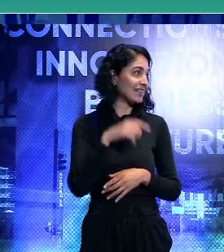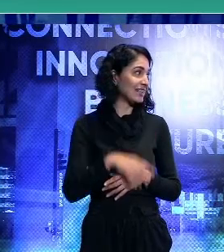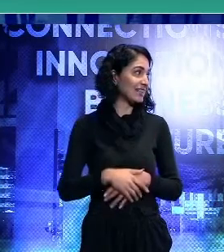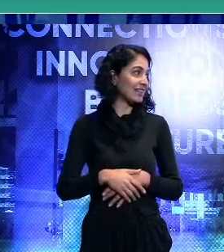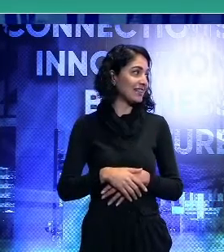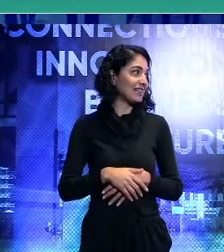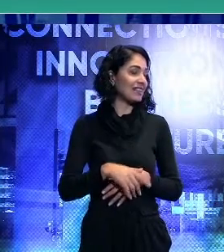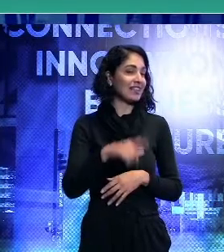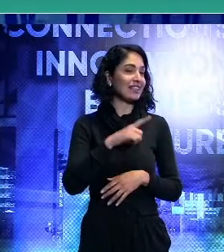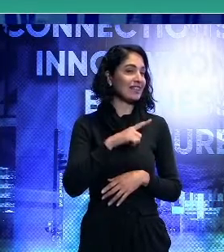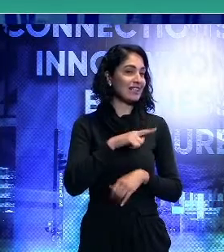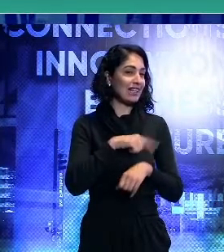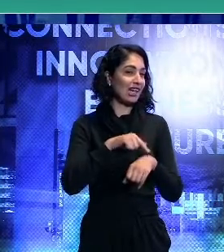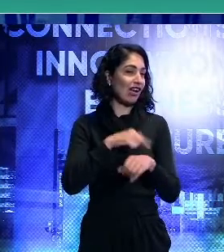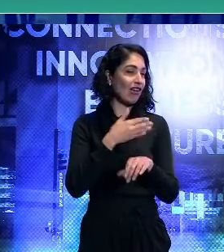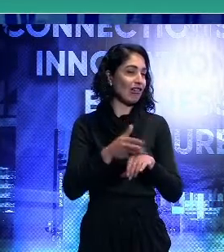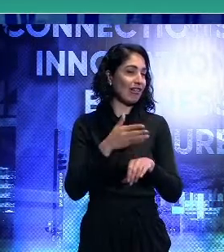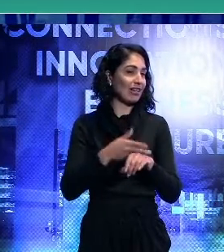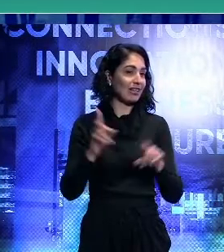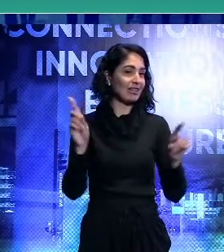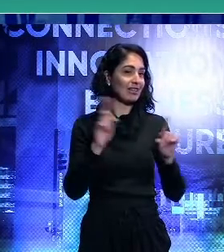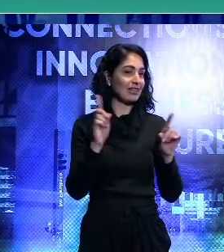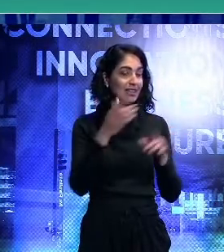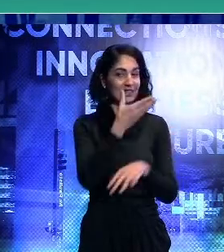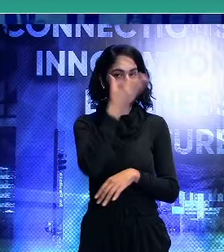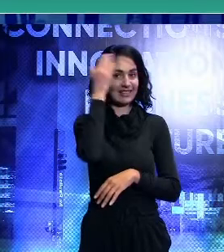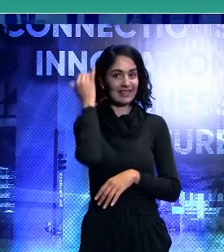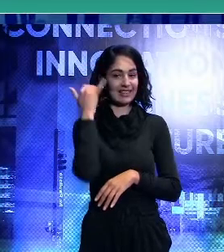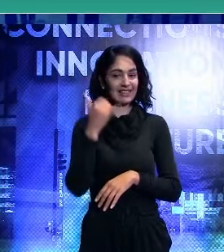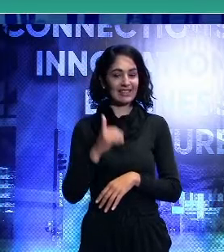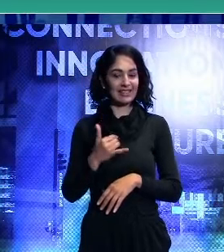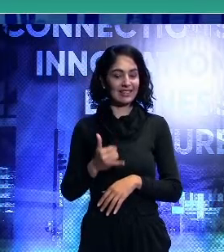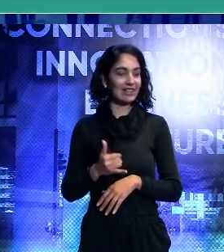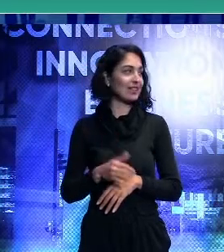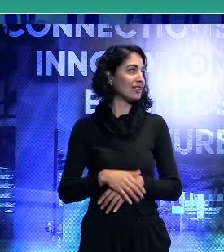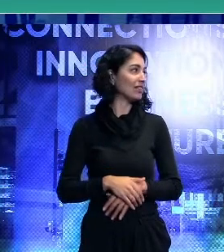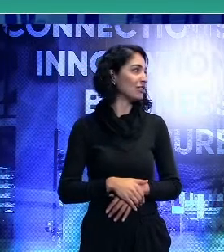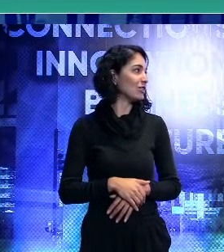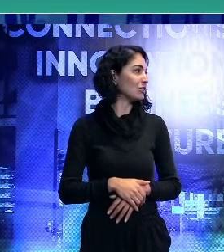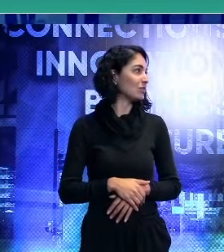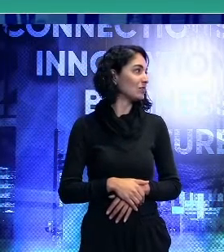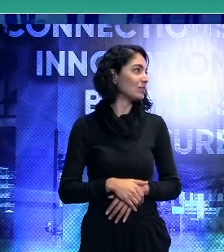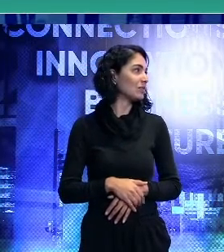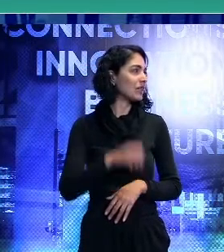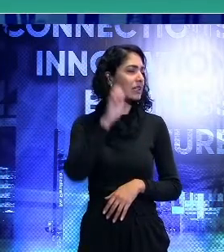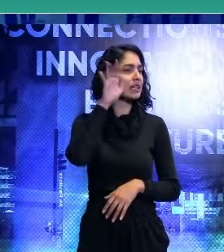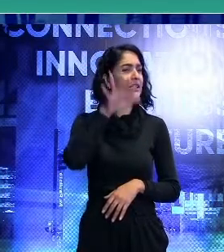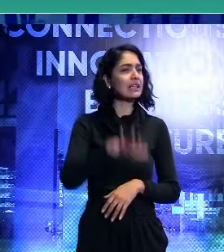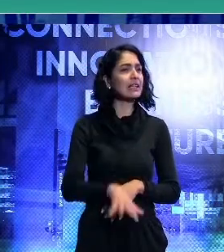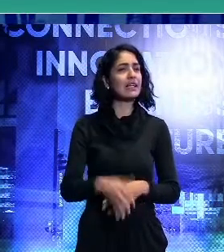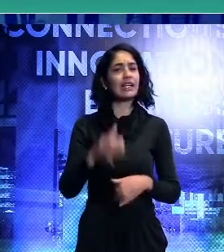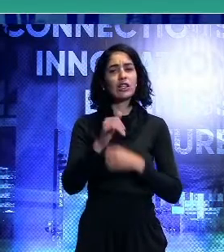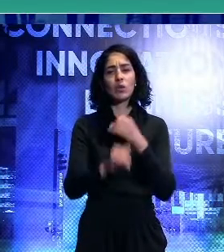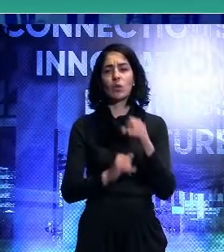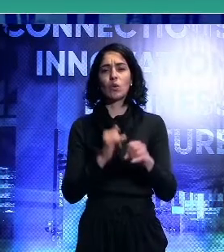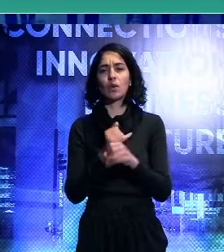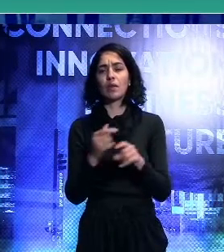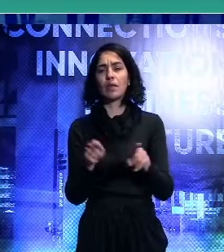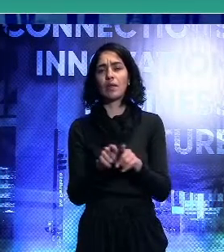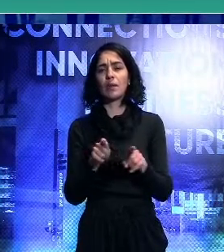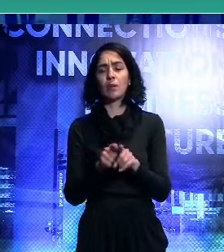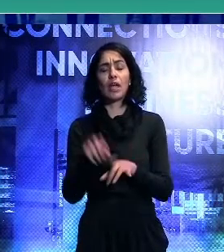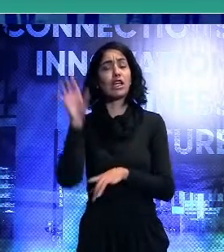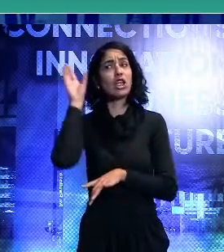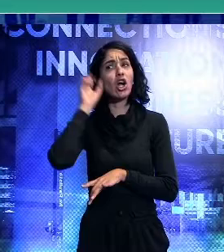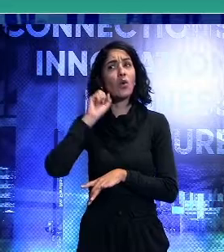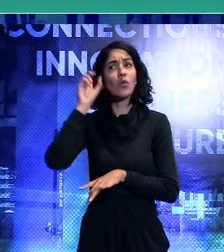por horas, mas não. E está tudo bem. Quem aqui já ouviu falar, quem está no online também, joga no chat, quem já ouviu falar